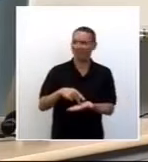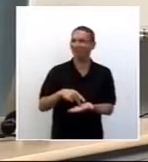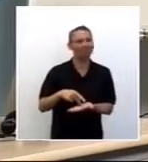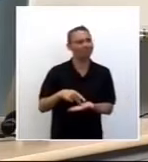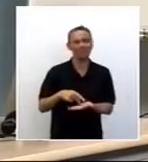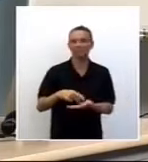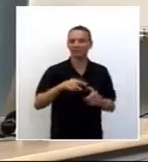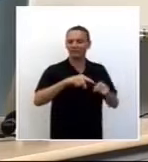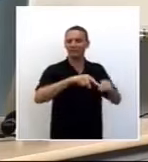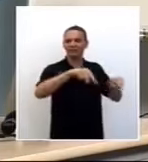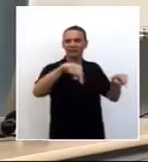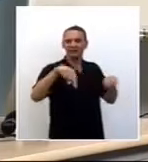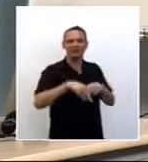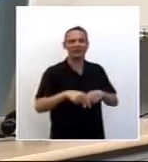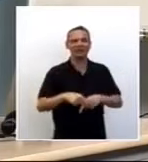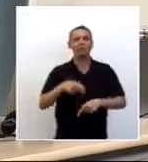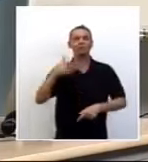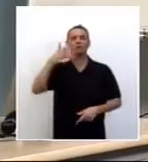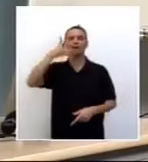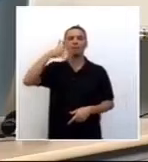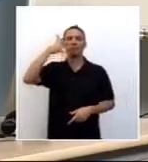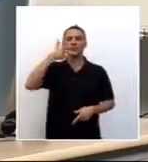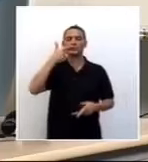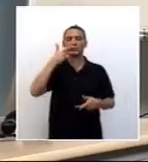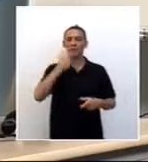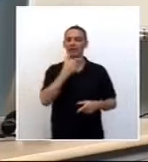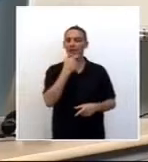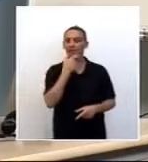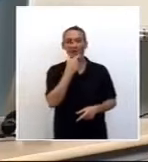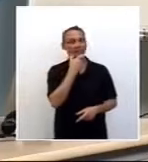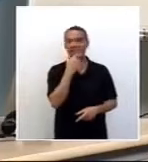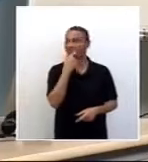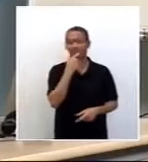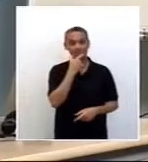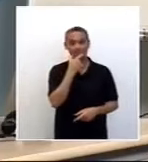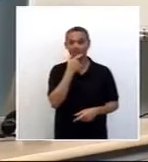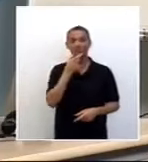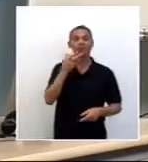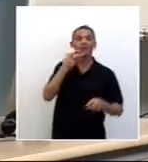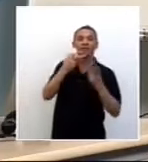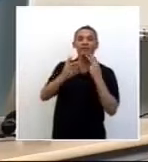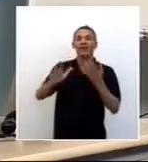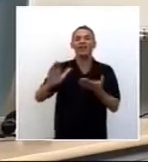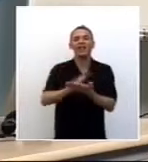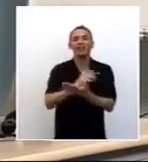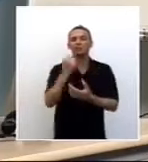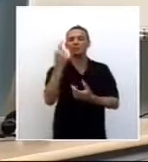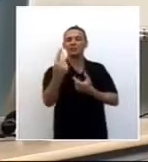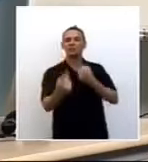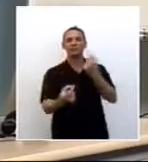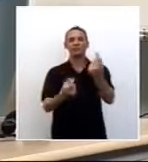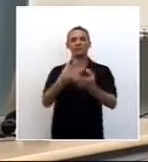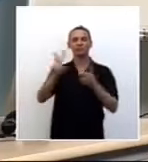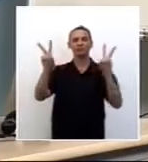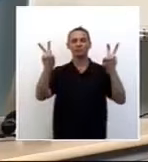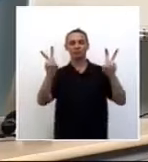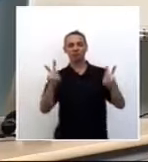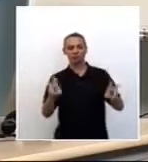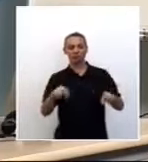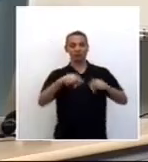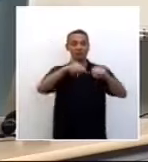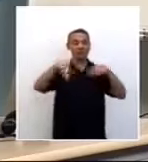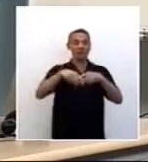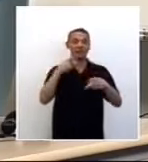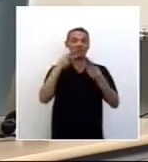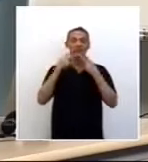em sala de aula nós usamos o inglês sem Por Cento nós usamos para é comandos em sala de aula e ao longo do tempo nós vamos ampliando o nosso